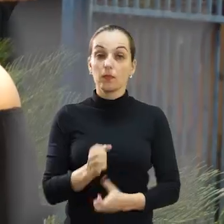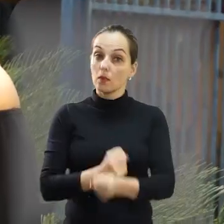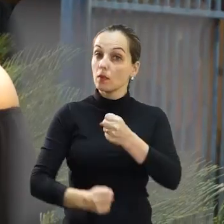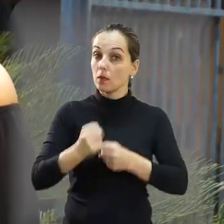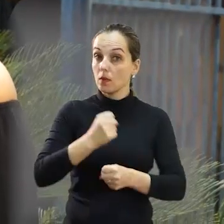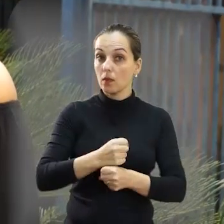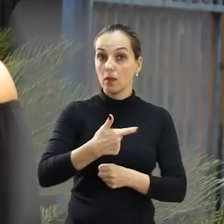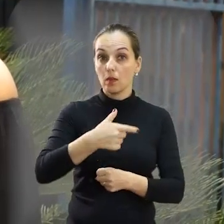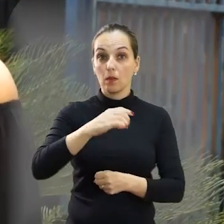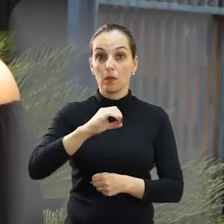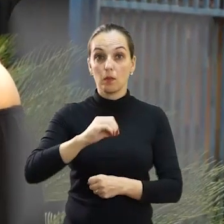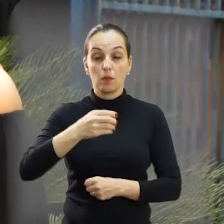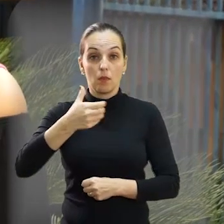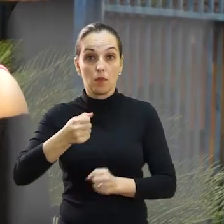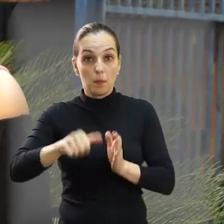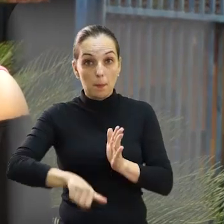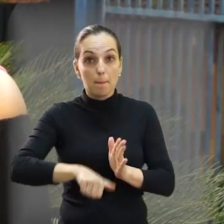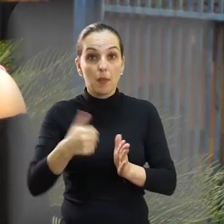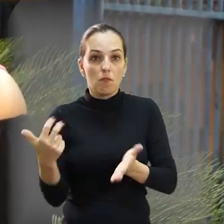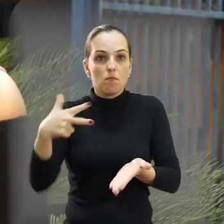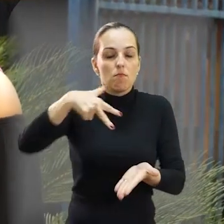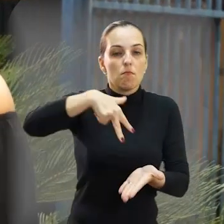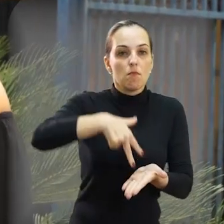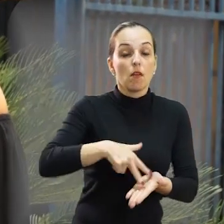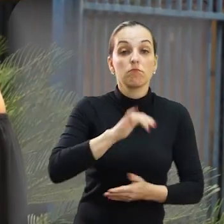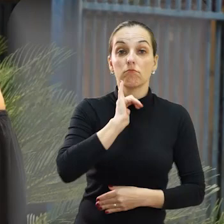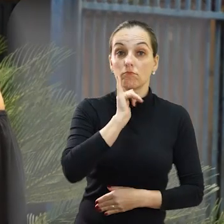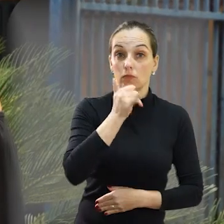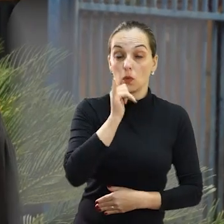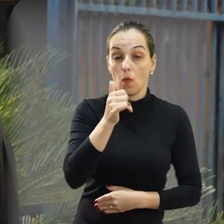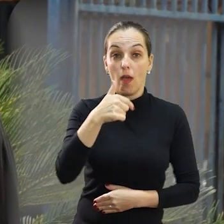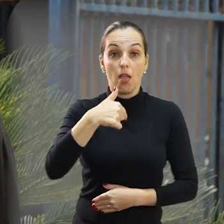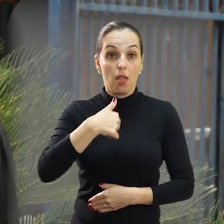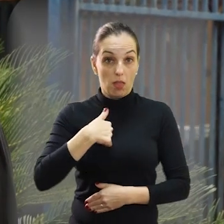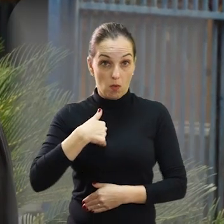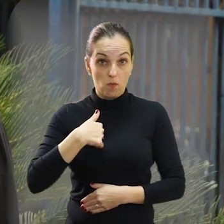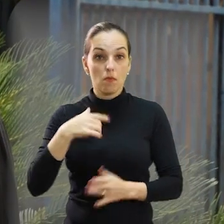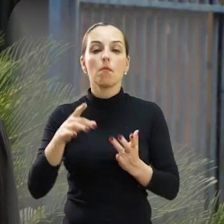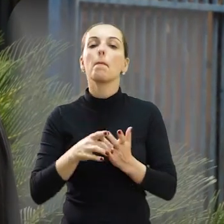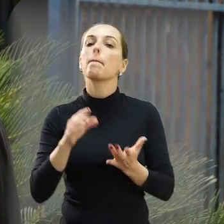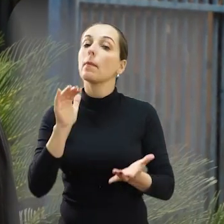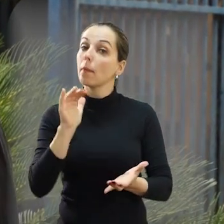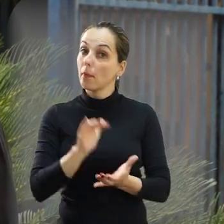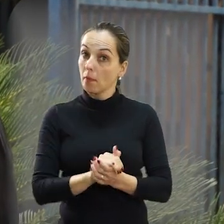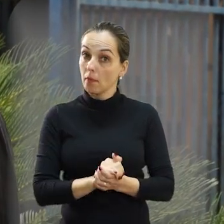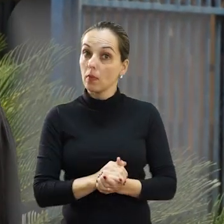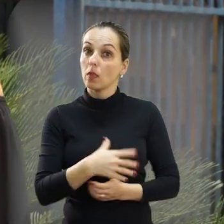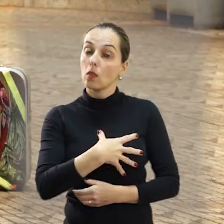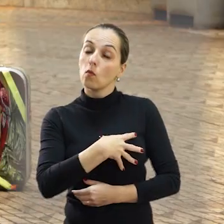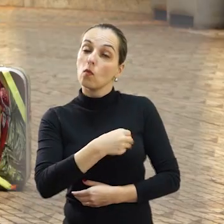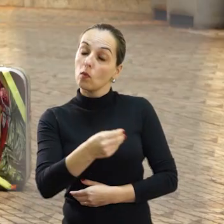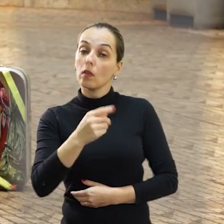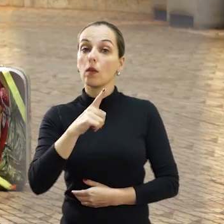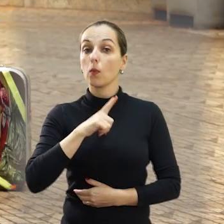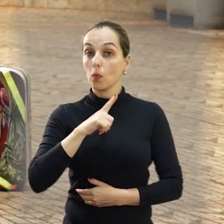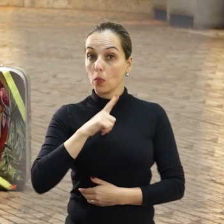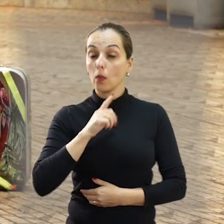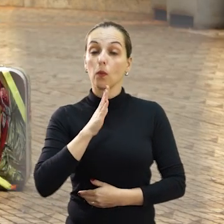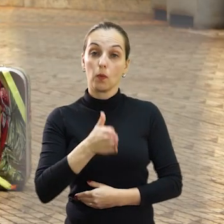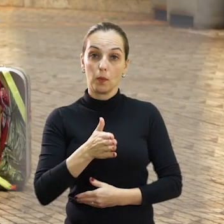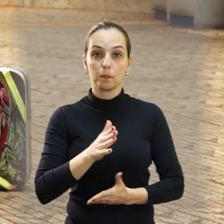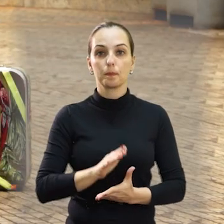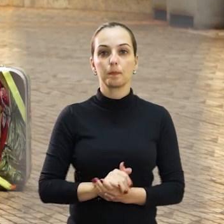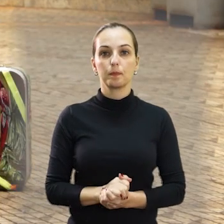A minha primeira experiência com o palco, com o público, foi em 2006, quando eu já